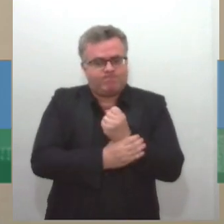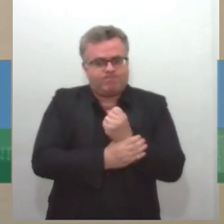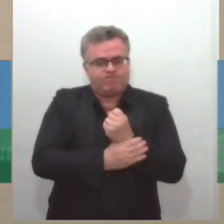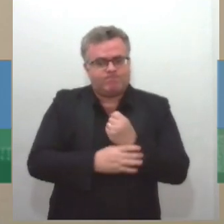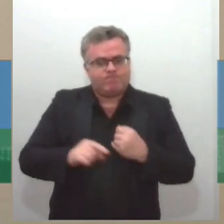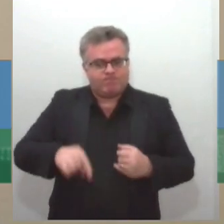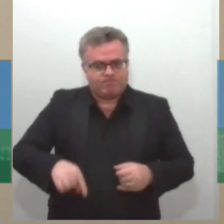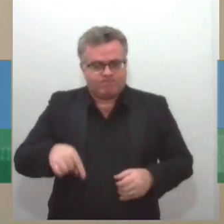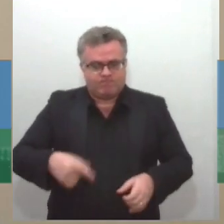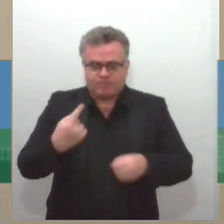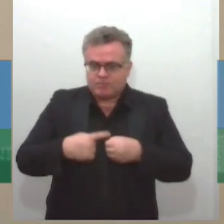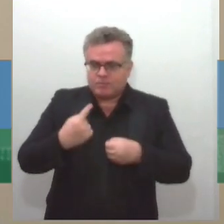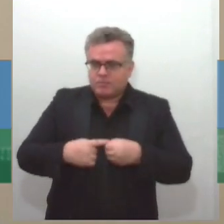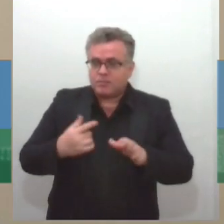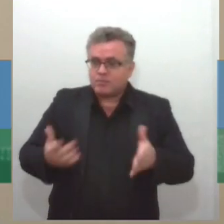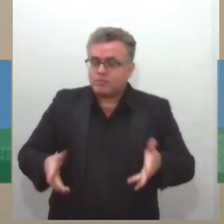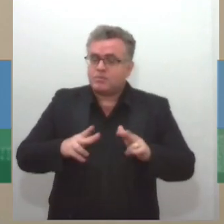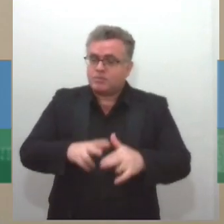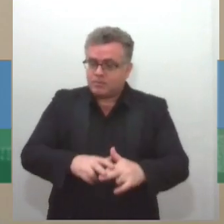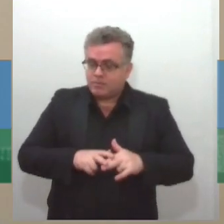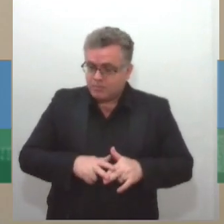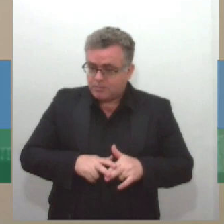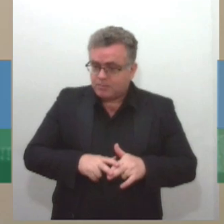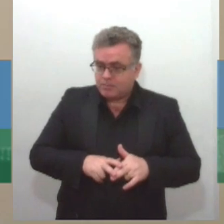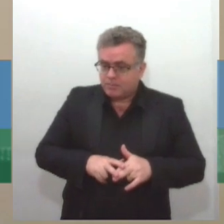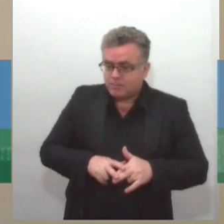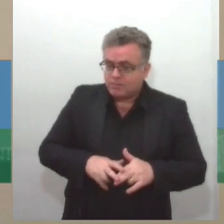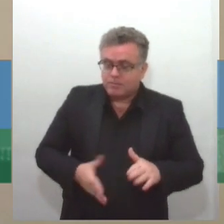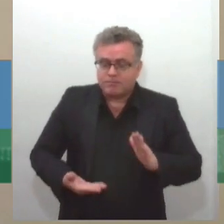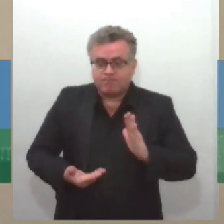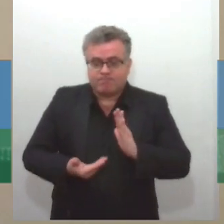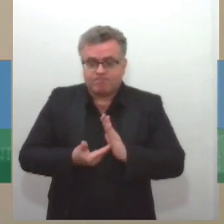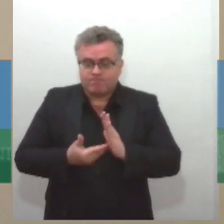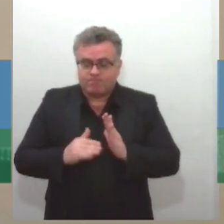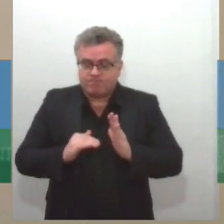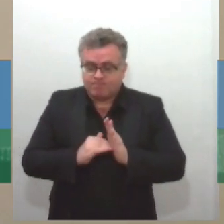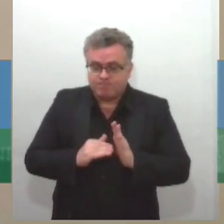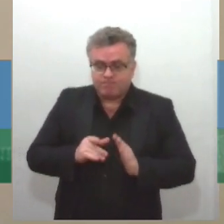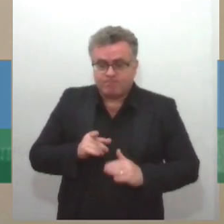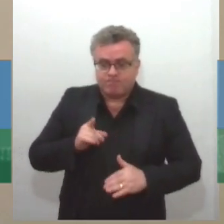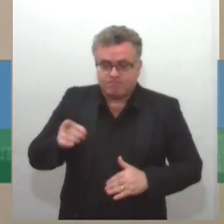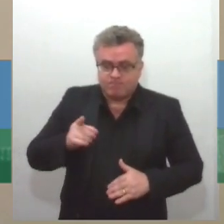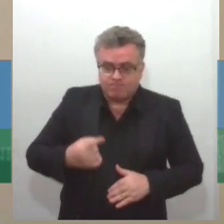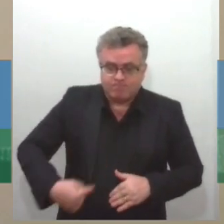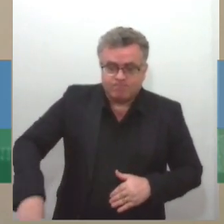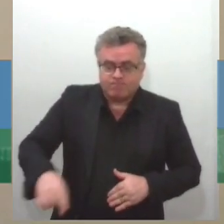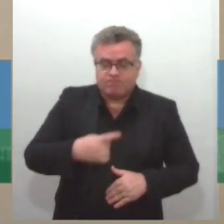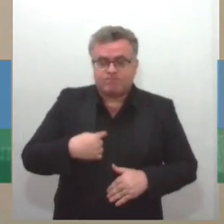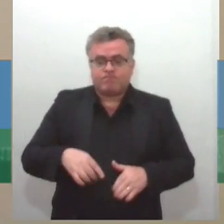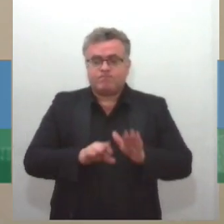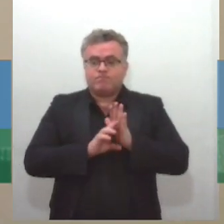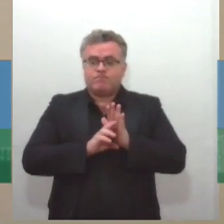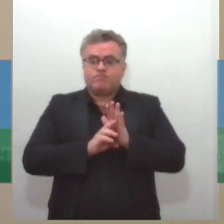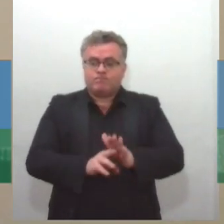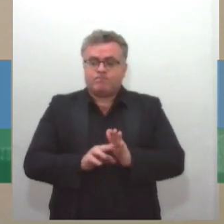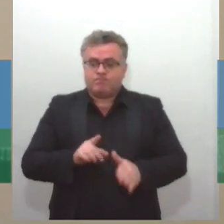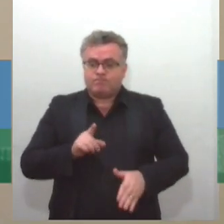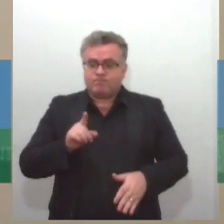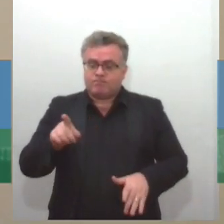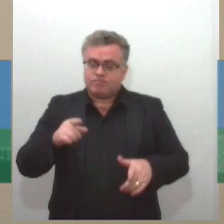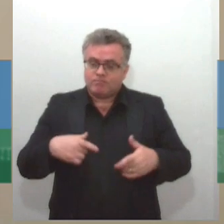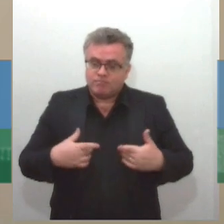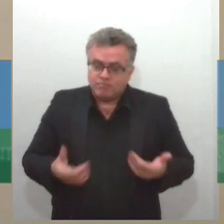acho que o nosso Congresso Nacional e os nossos representantes devem